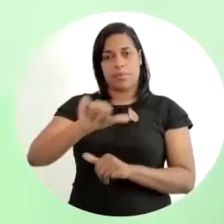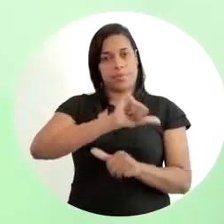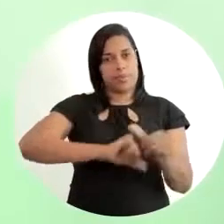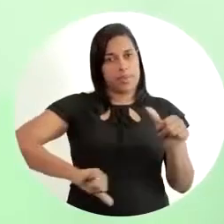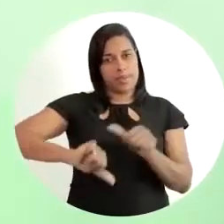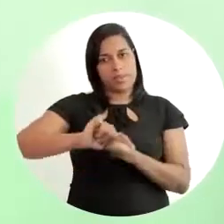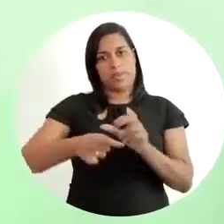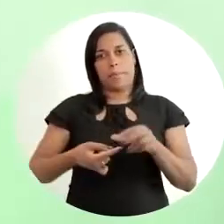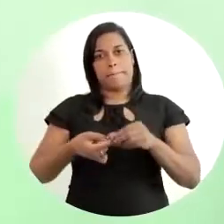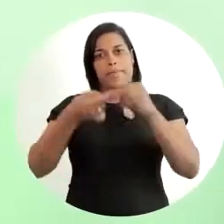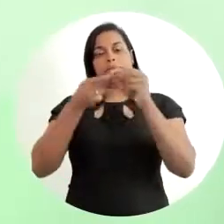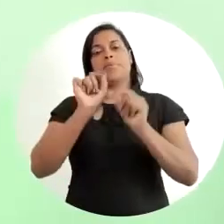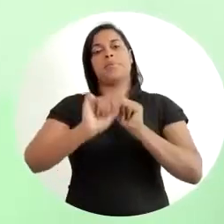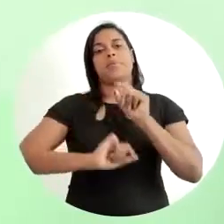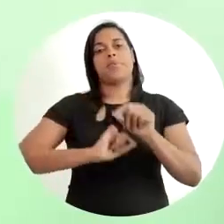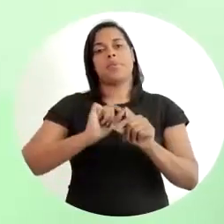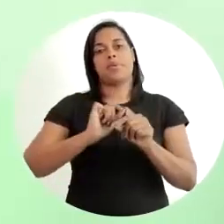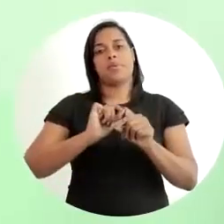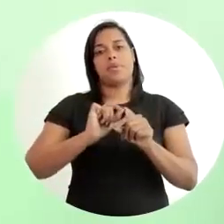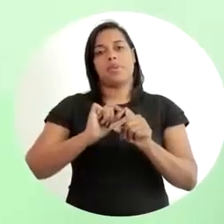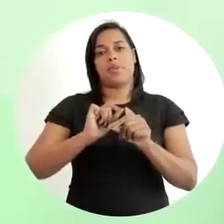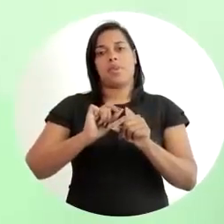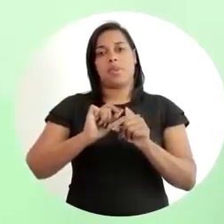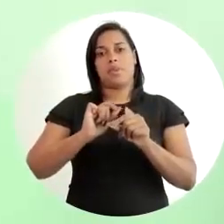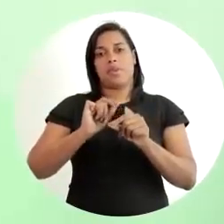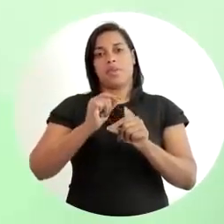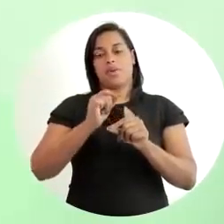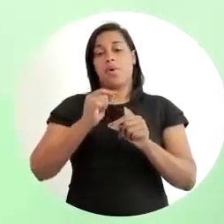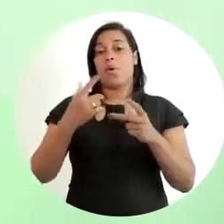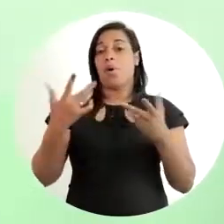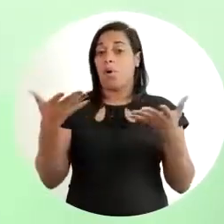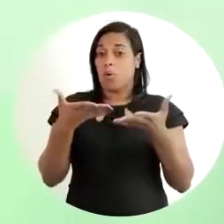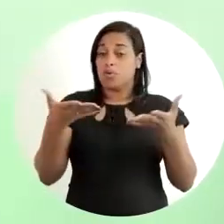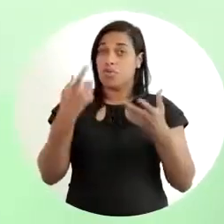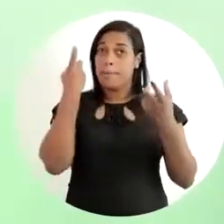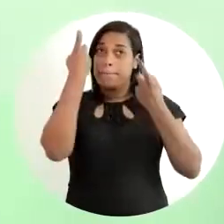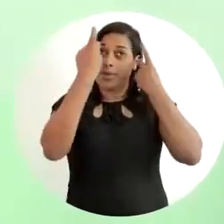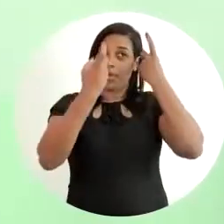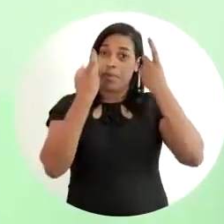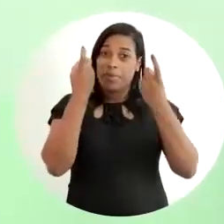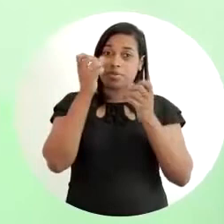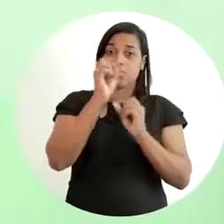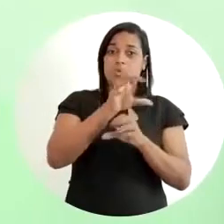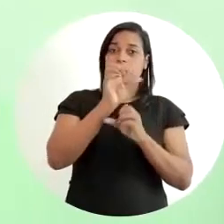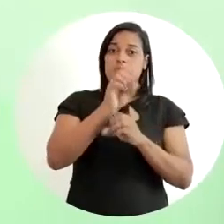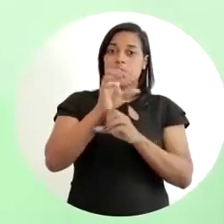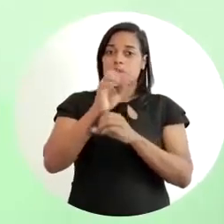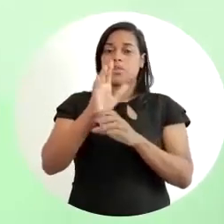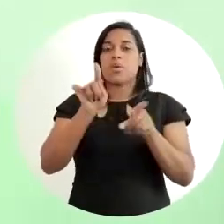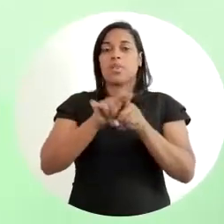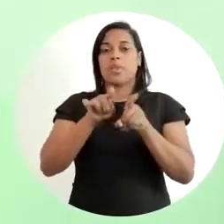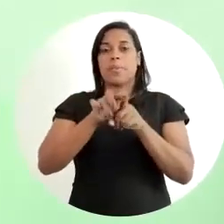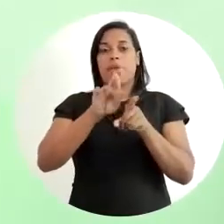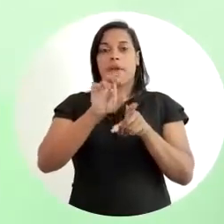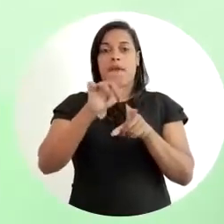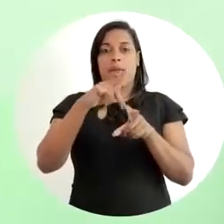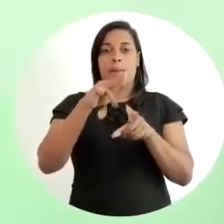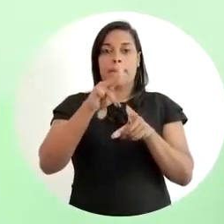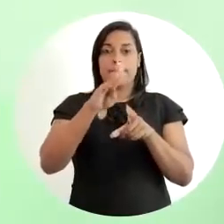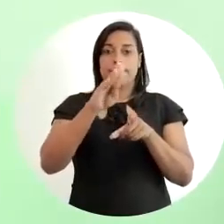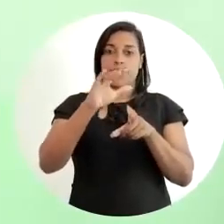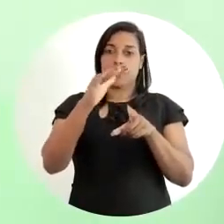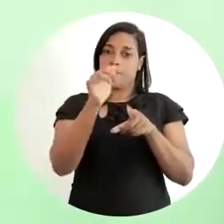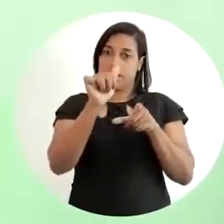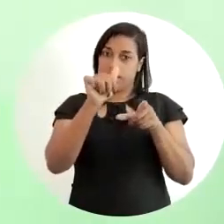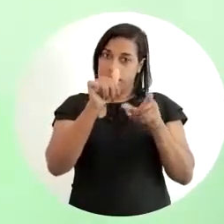mudanças, principalmente com a proclamação da República e a preocupação de uma educação que